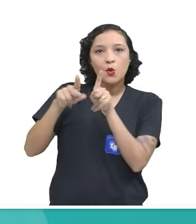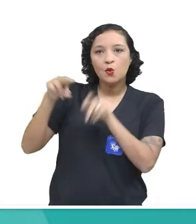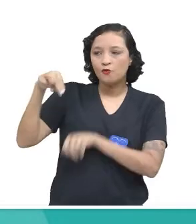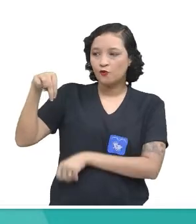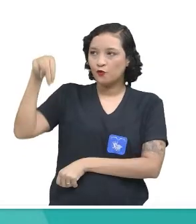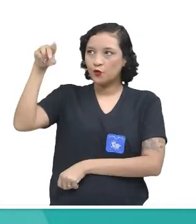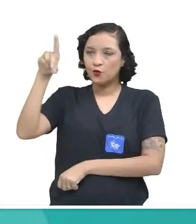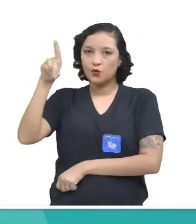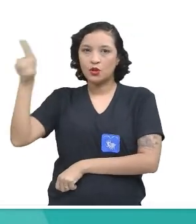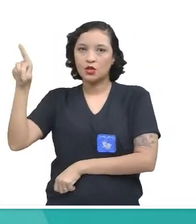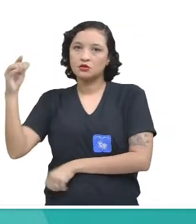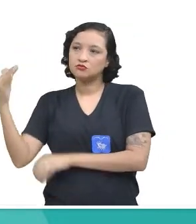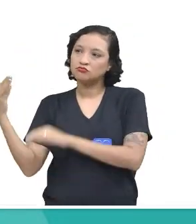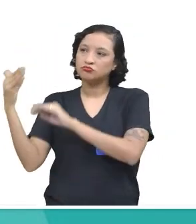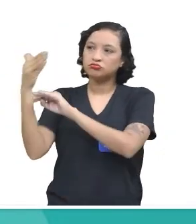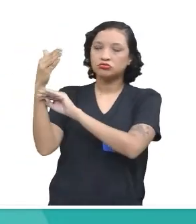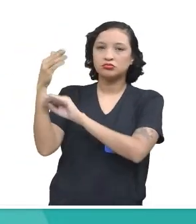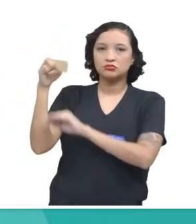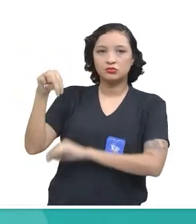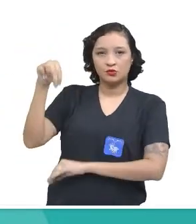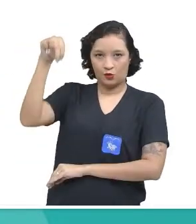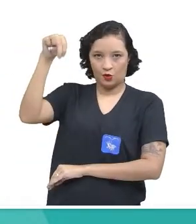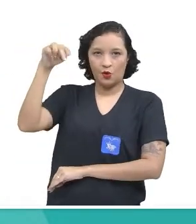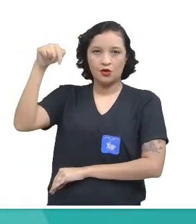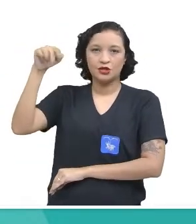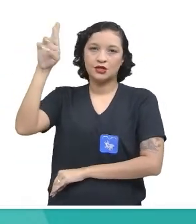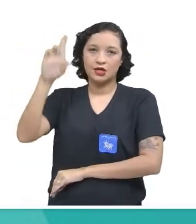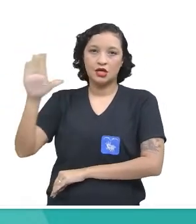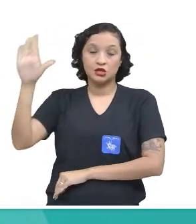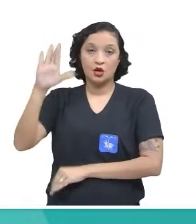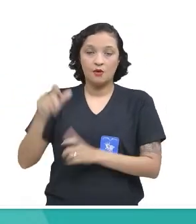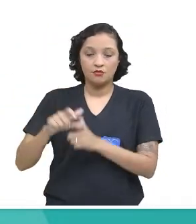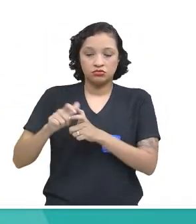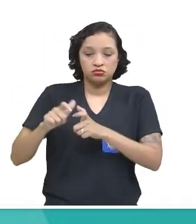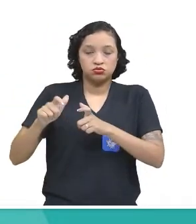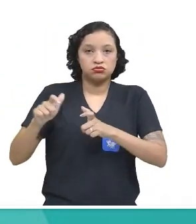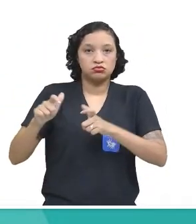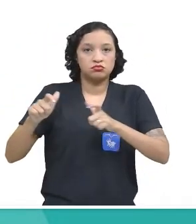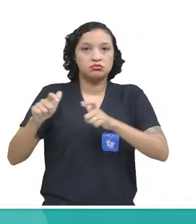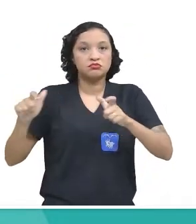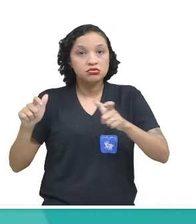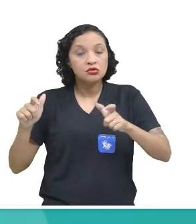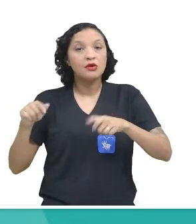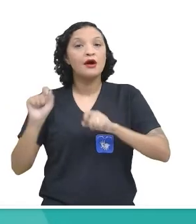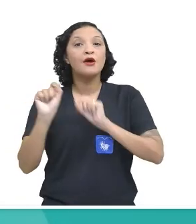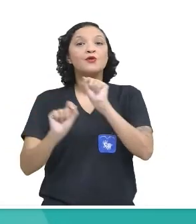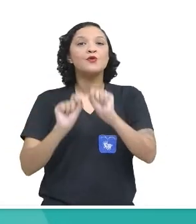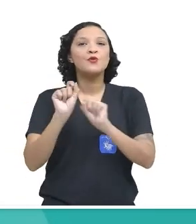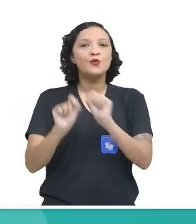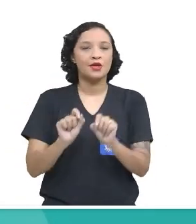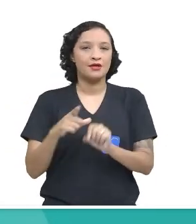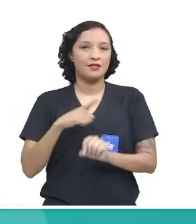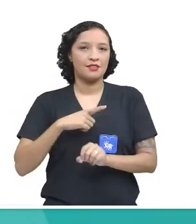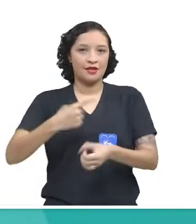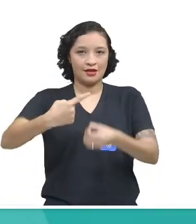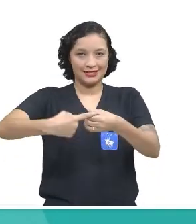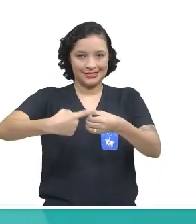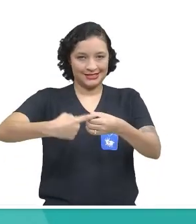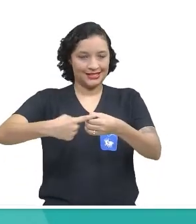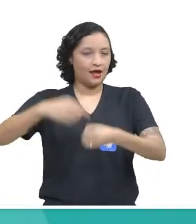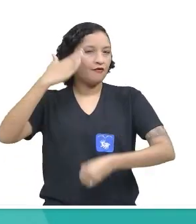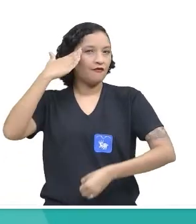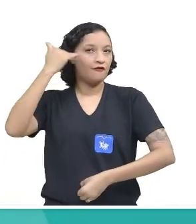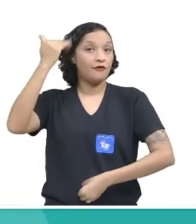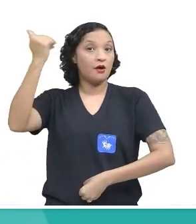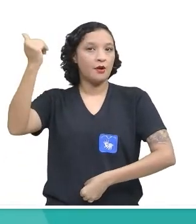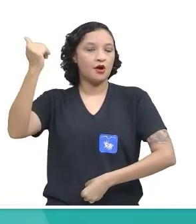essa história. E assim foi crescendo, até que nós temos aí um município, né, uma cidade que é muito conhecida, que